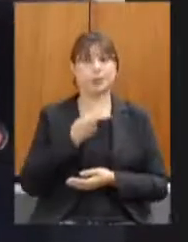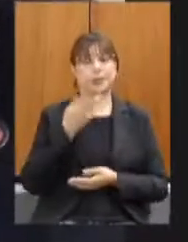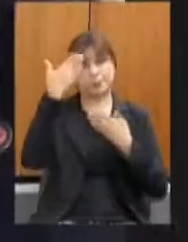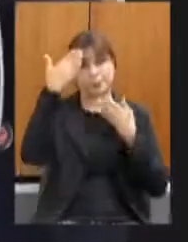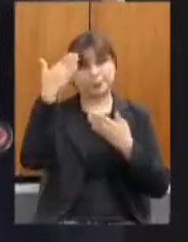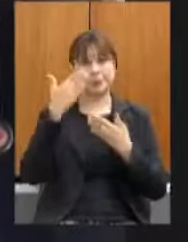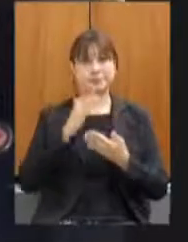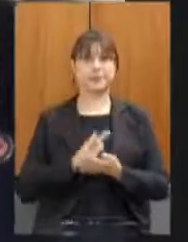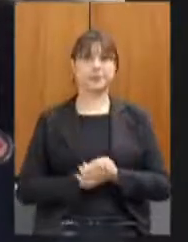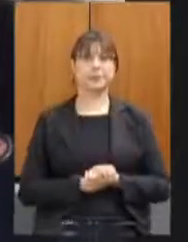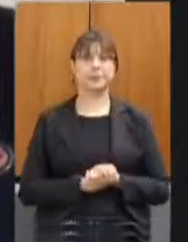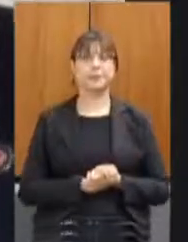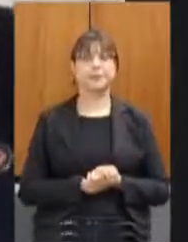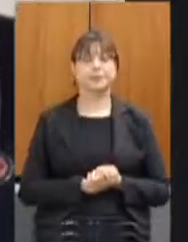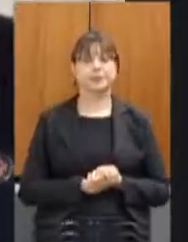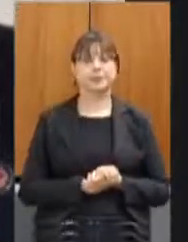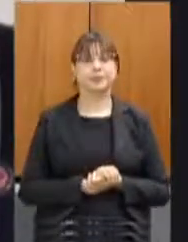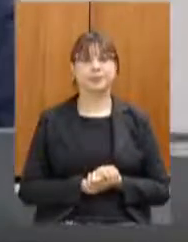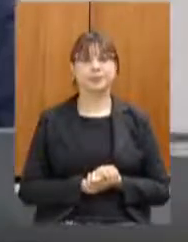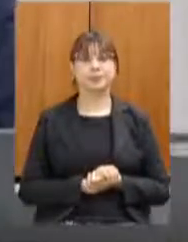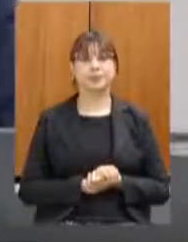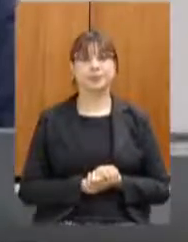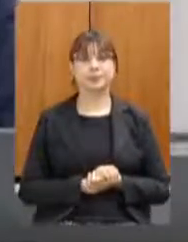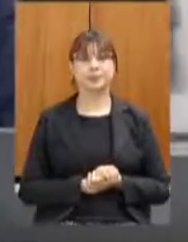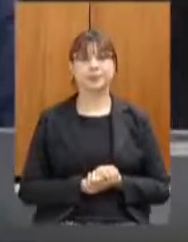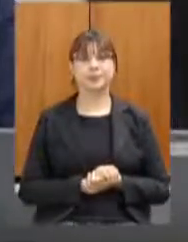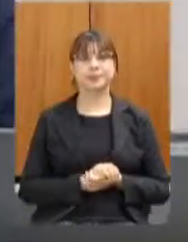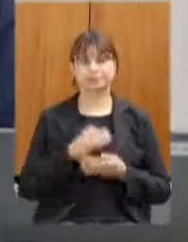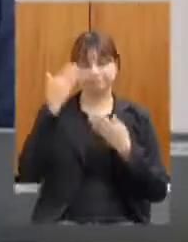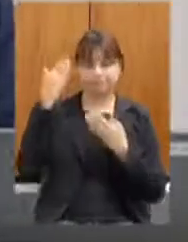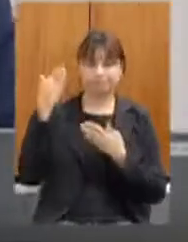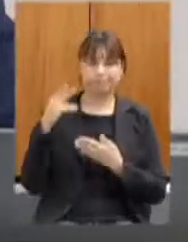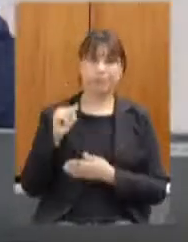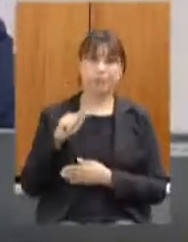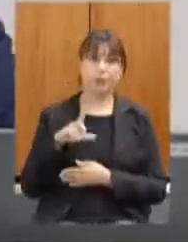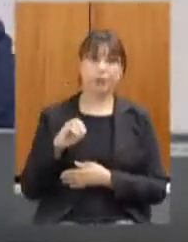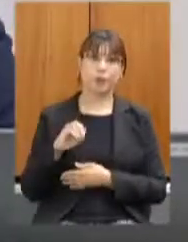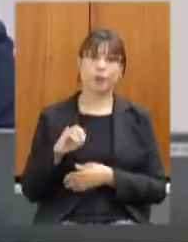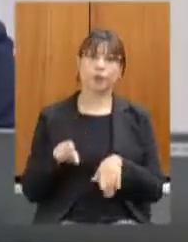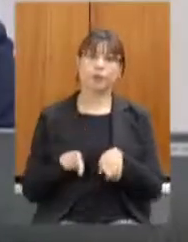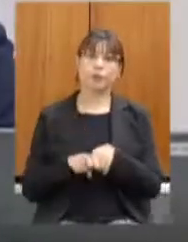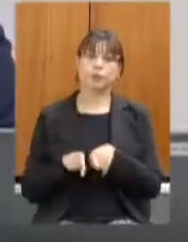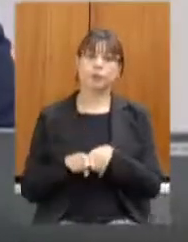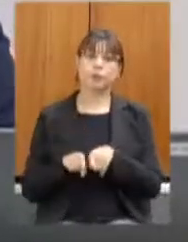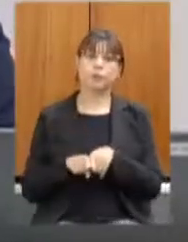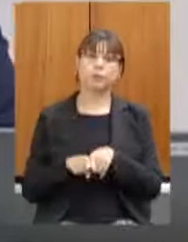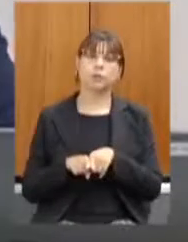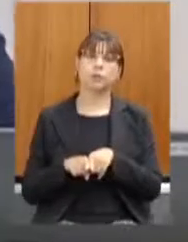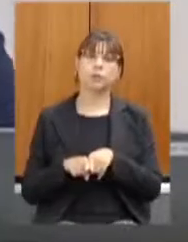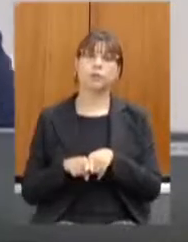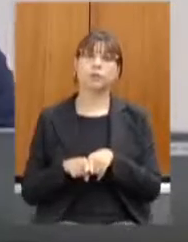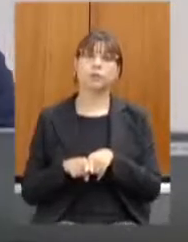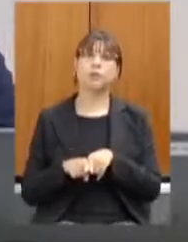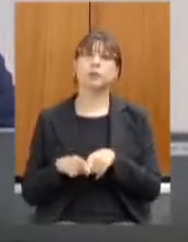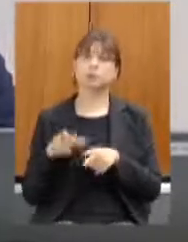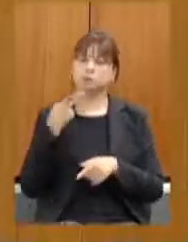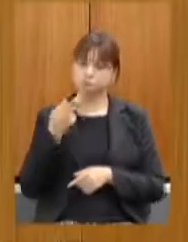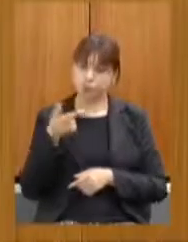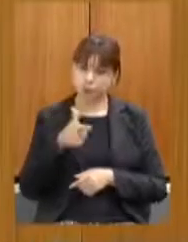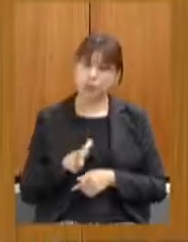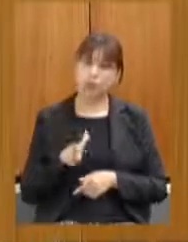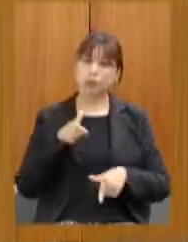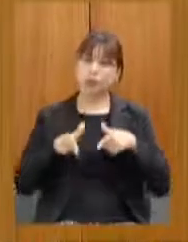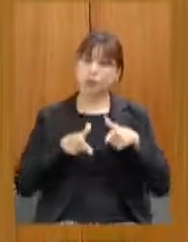muito obrigado viu garoto Paulo o siate também secretaria distraiu o trabalho